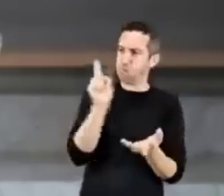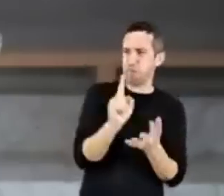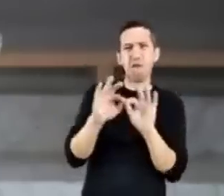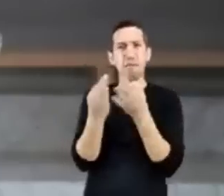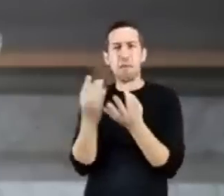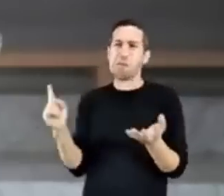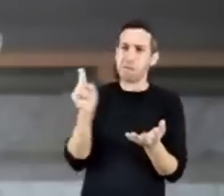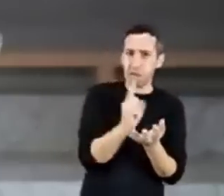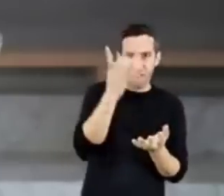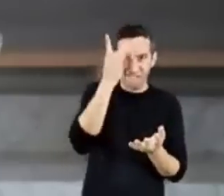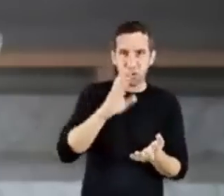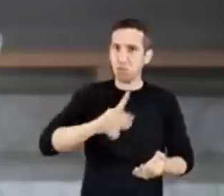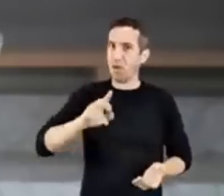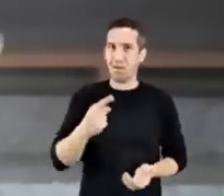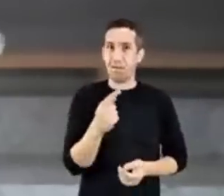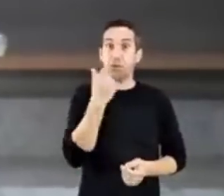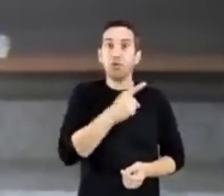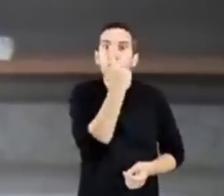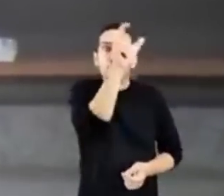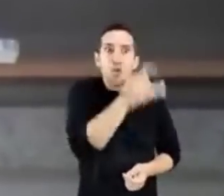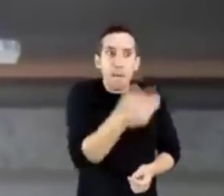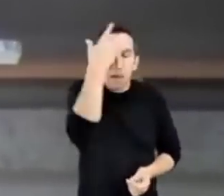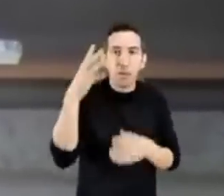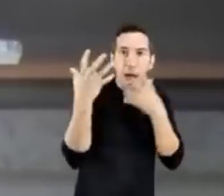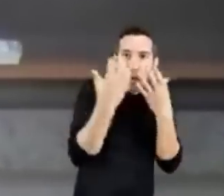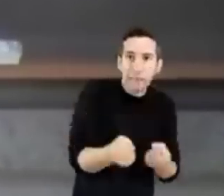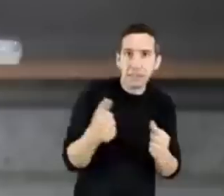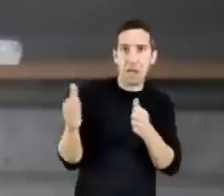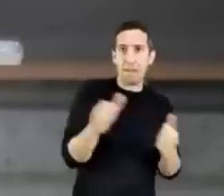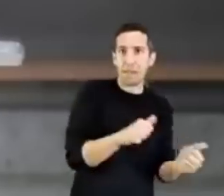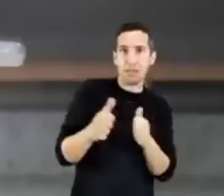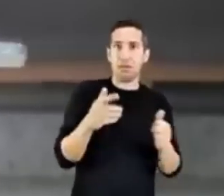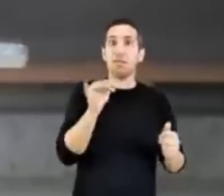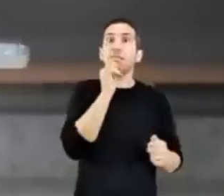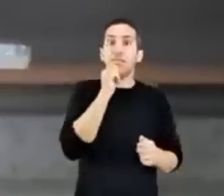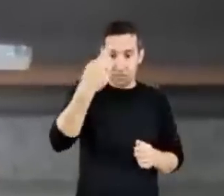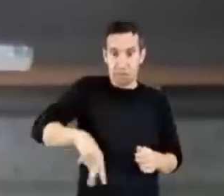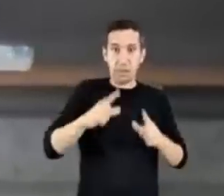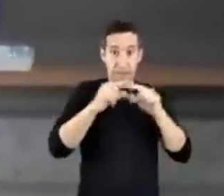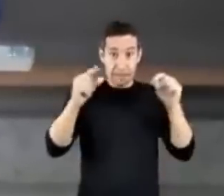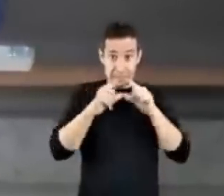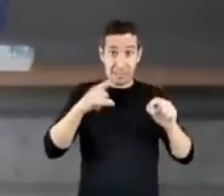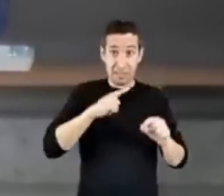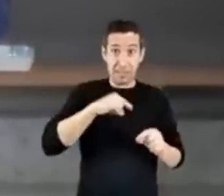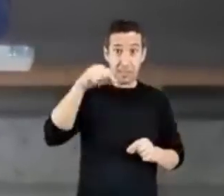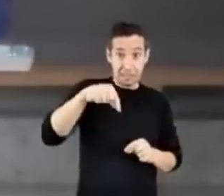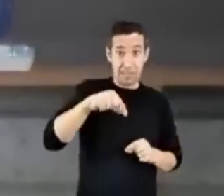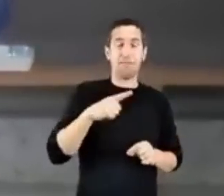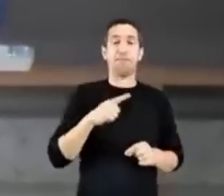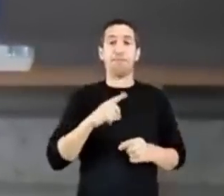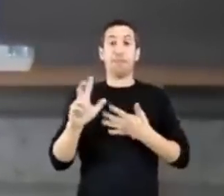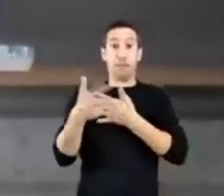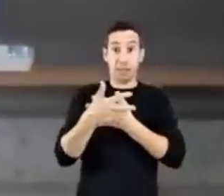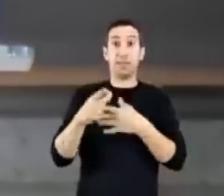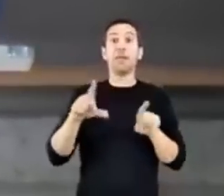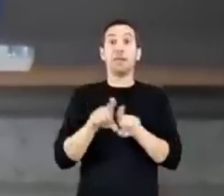né para ganhar uma alma para evangelizar uma pessoa olha para Brasília Brasília nós temos aqui a divisão aqui a união